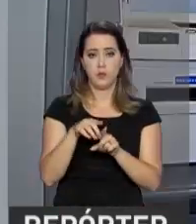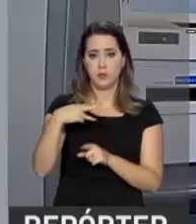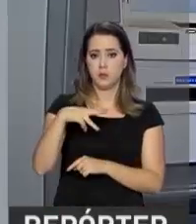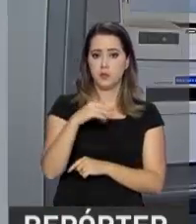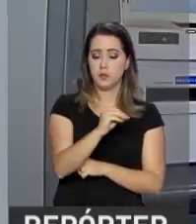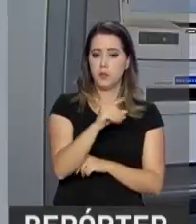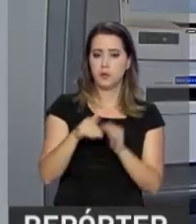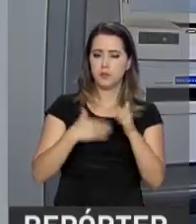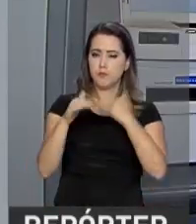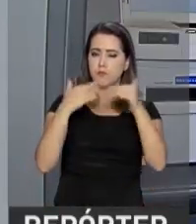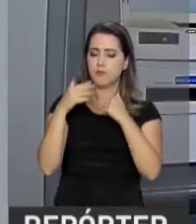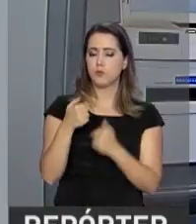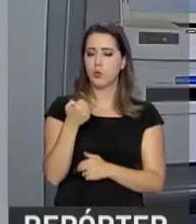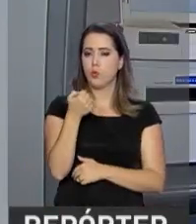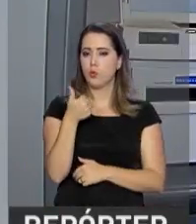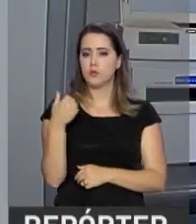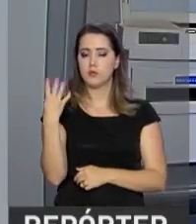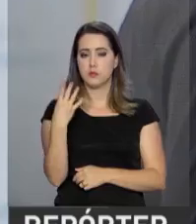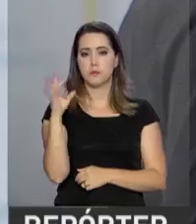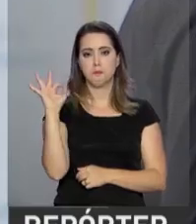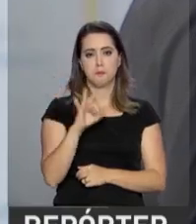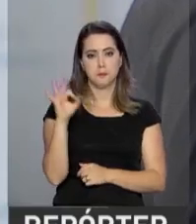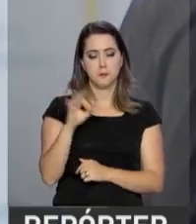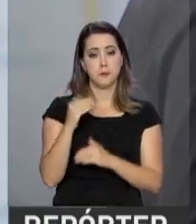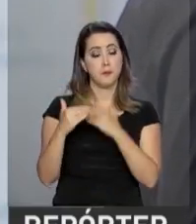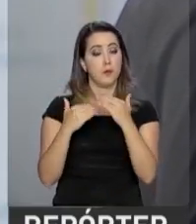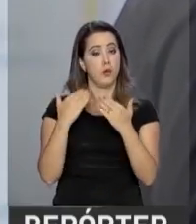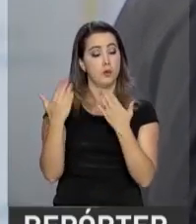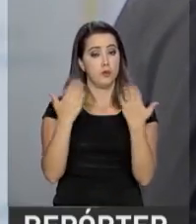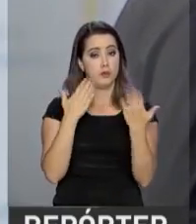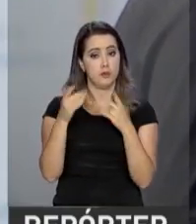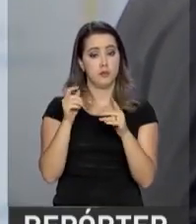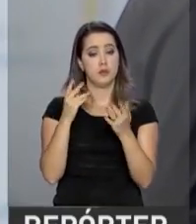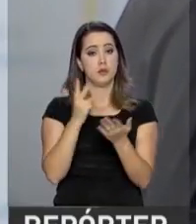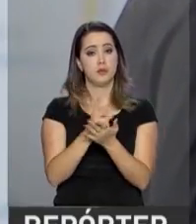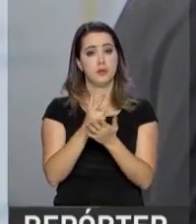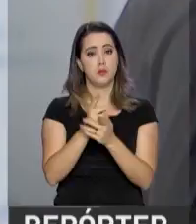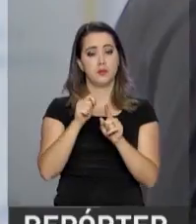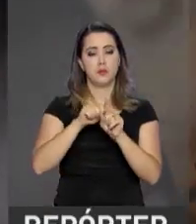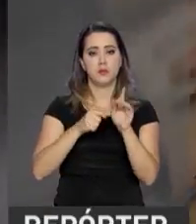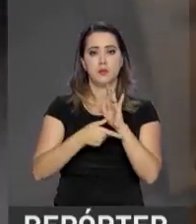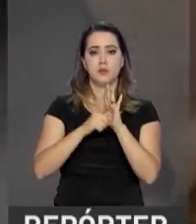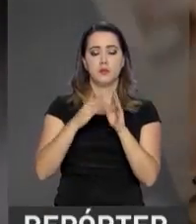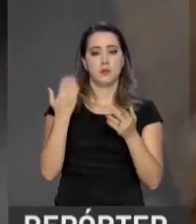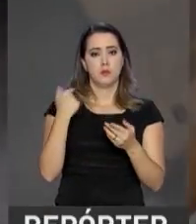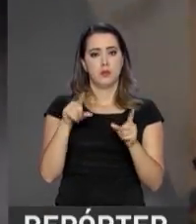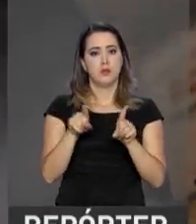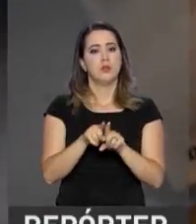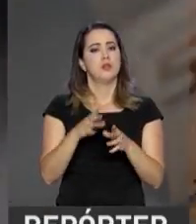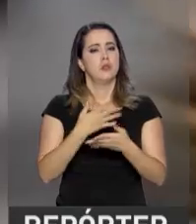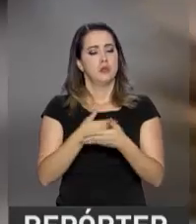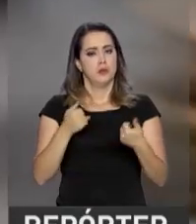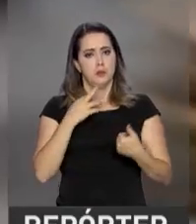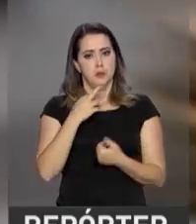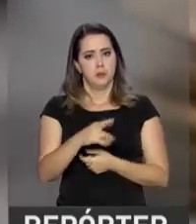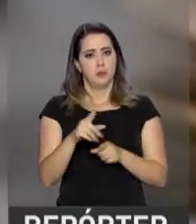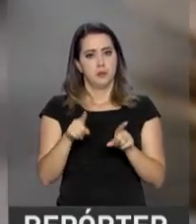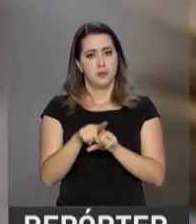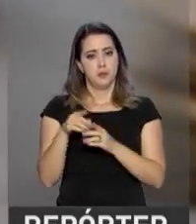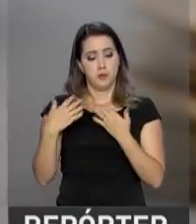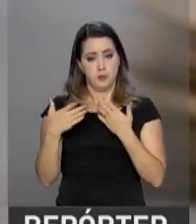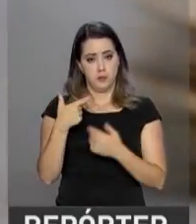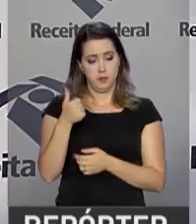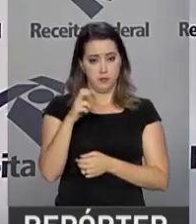março uma alta de quase 4% em relação ao mesmo mês do ano passado é o melhor resultado desde